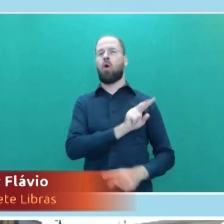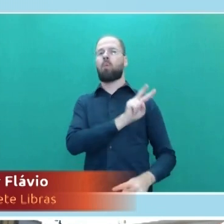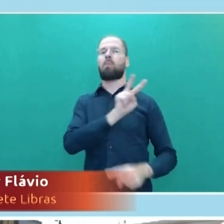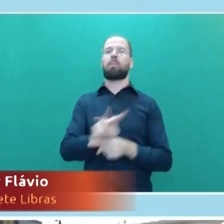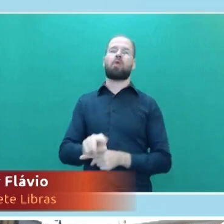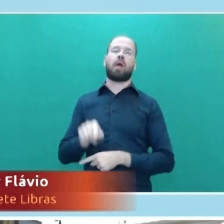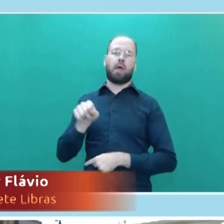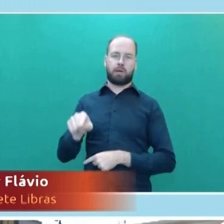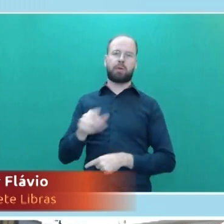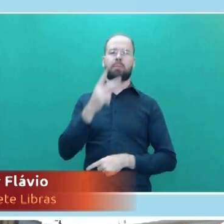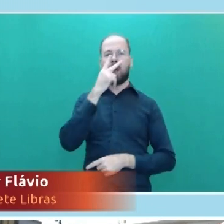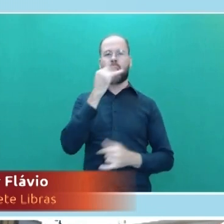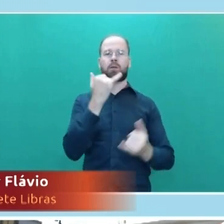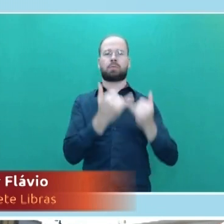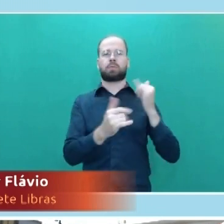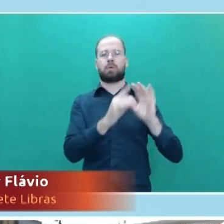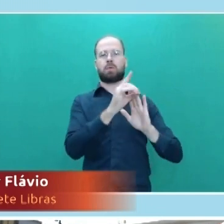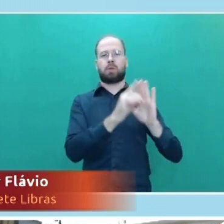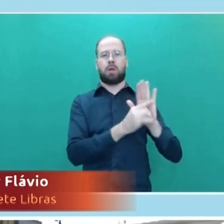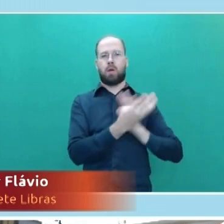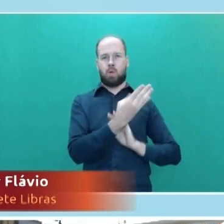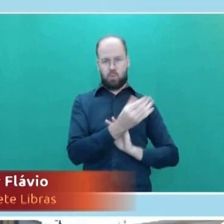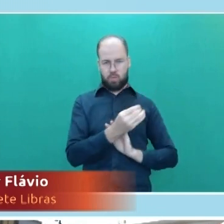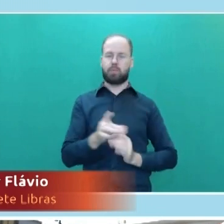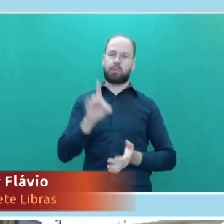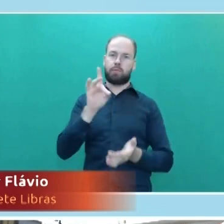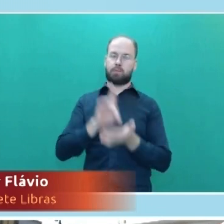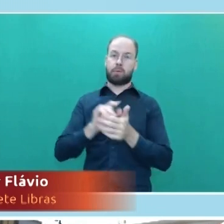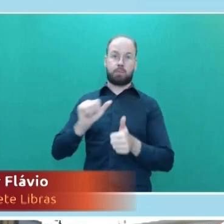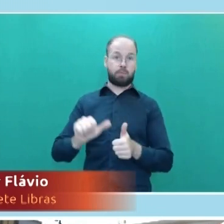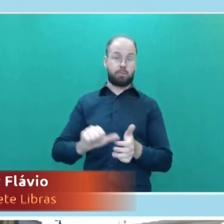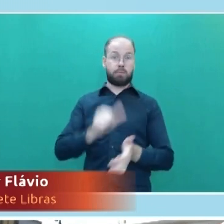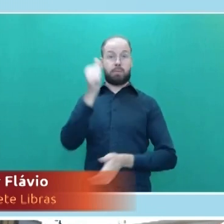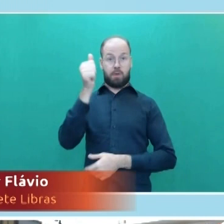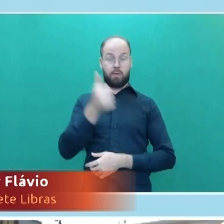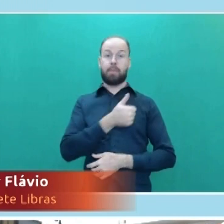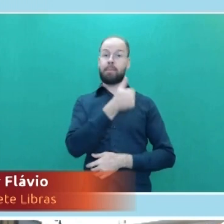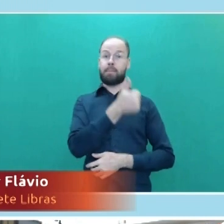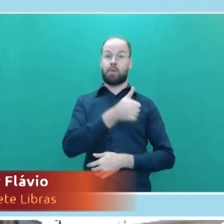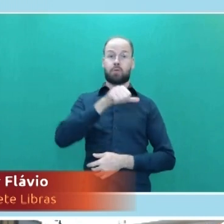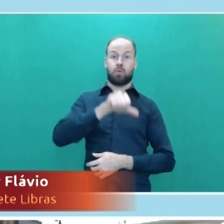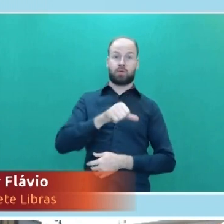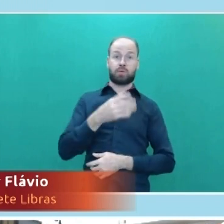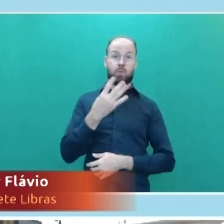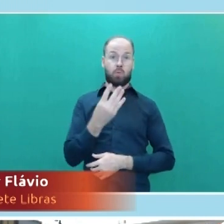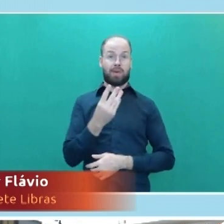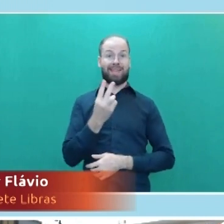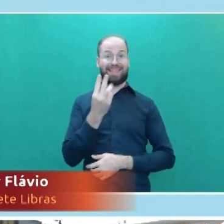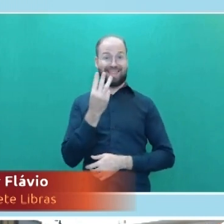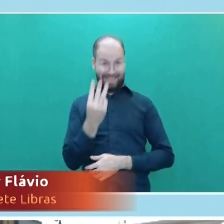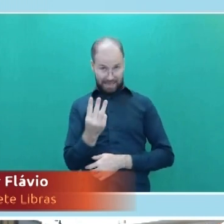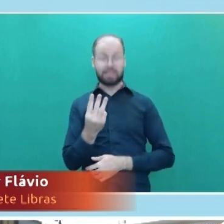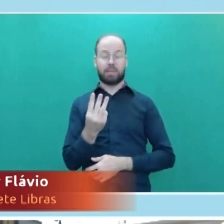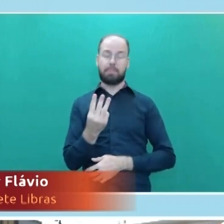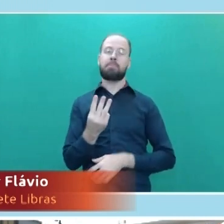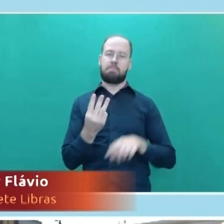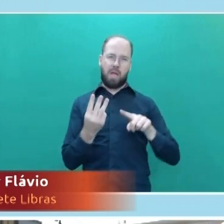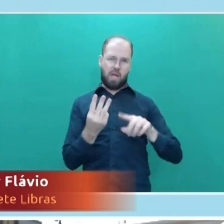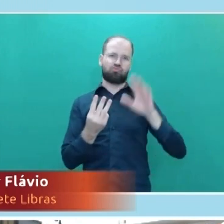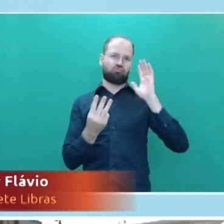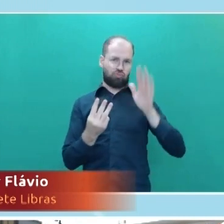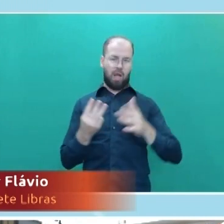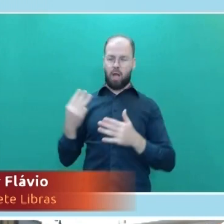de 40. Né? De fato, ela foi publicada a primeira vez em 1943, mas ela sofreu